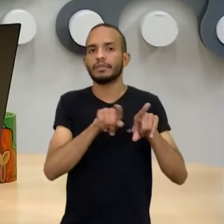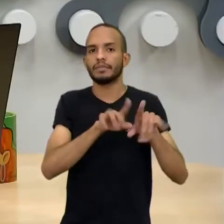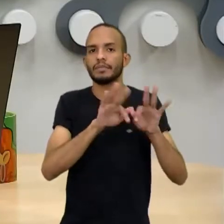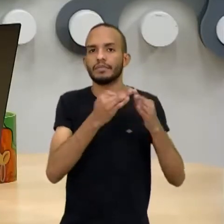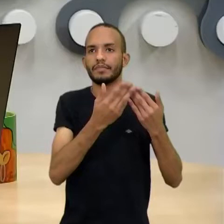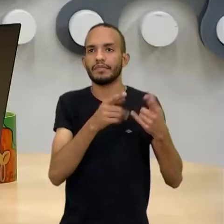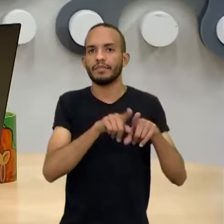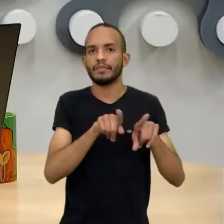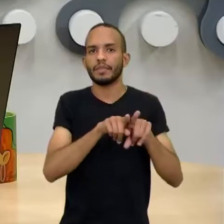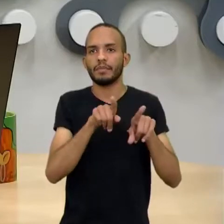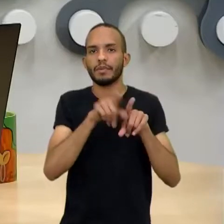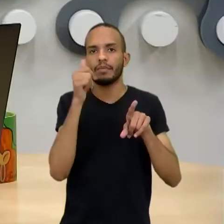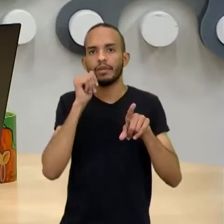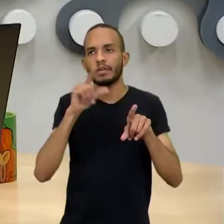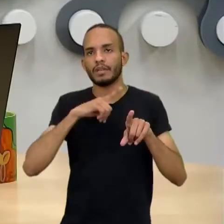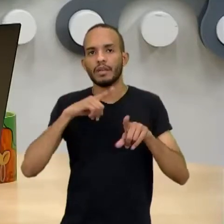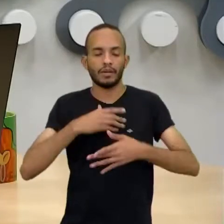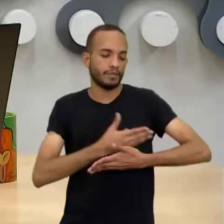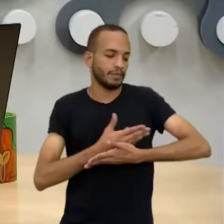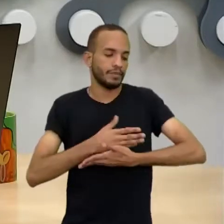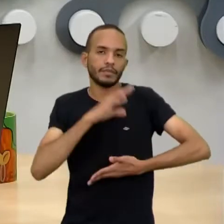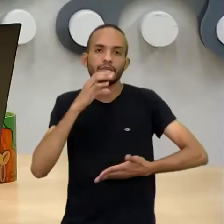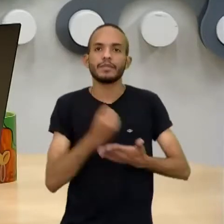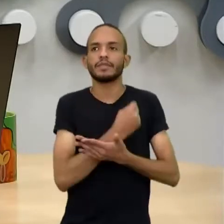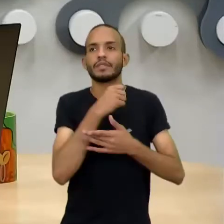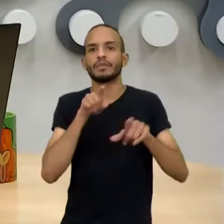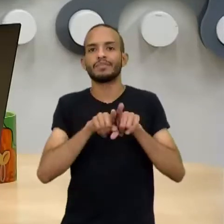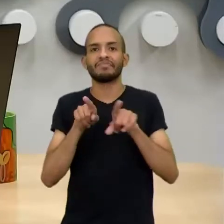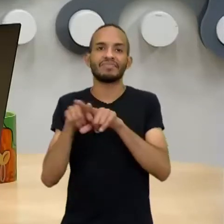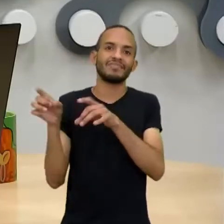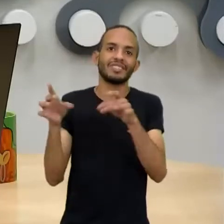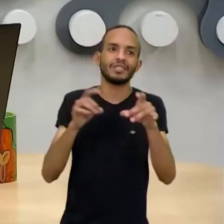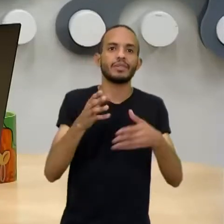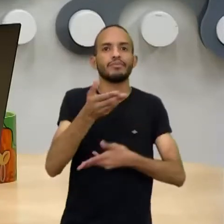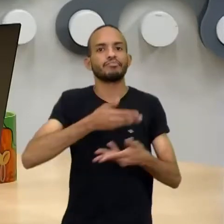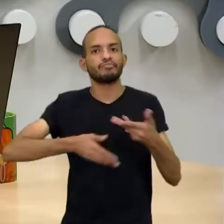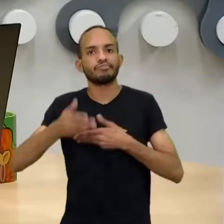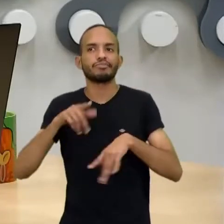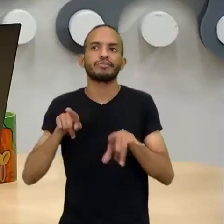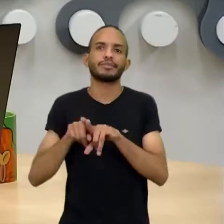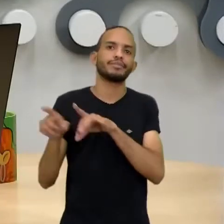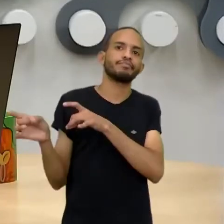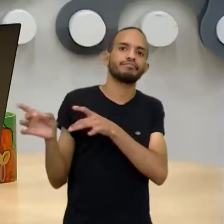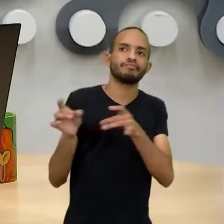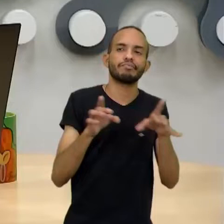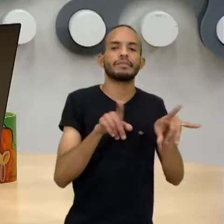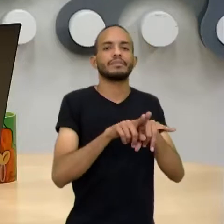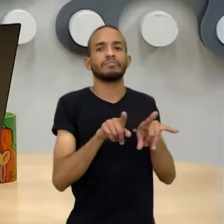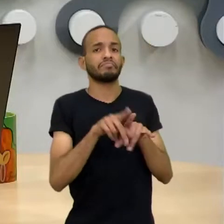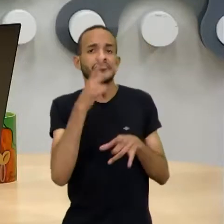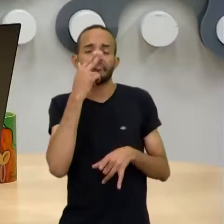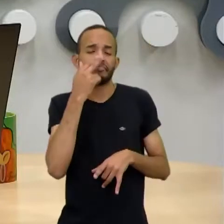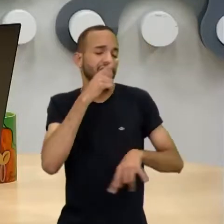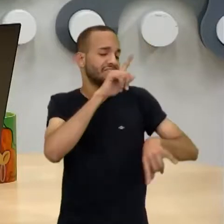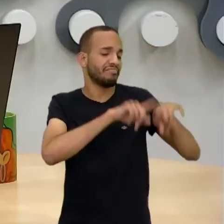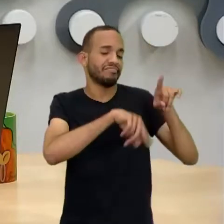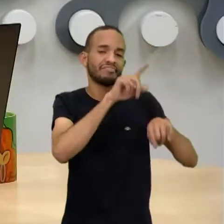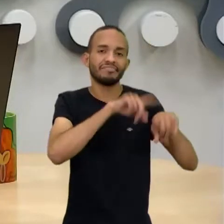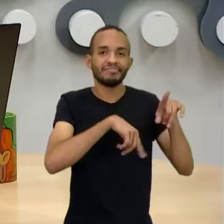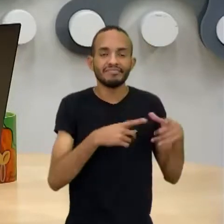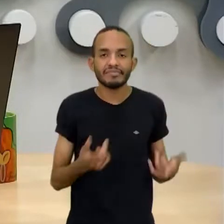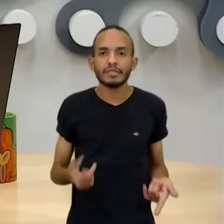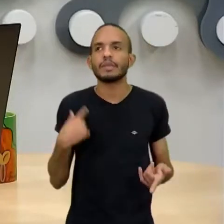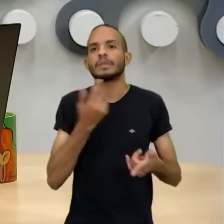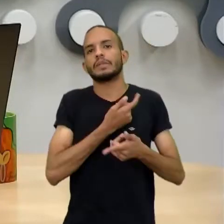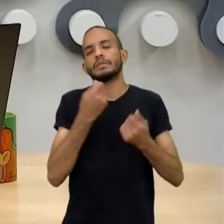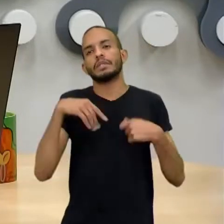suas famílias, mulheres têm seus filhos e seus filhos são vendidos, trocados, comercializados como objetos. Então a